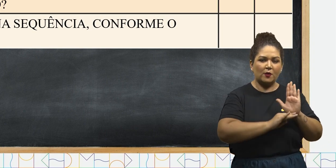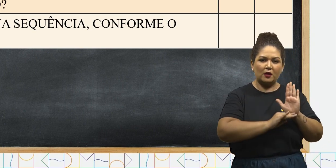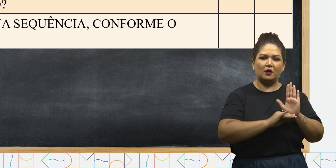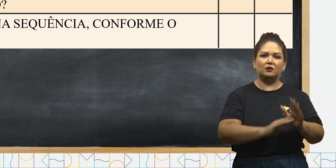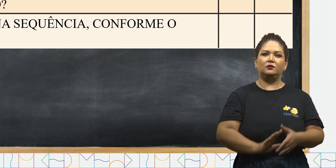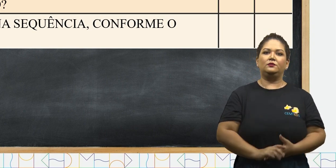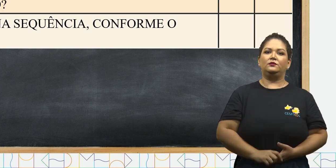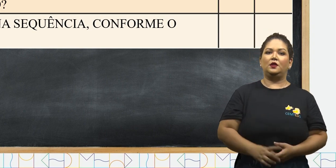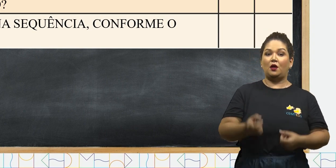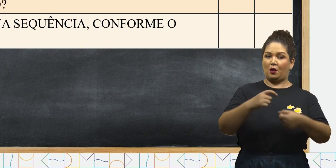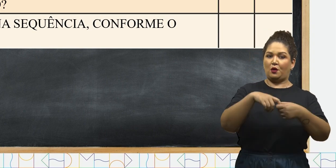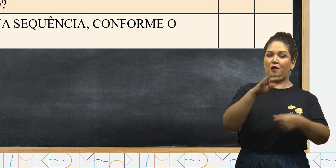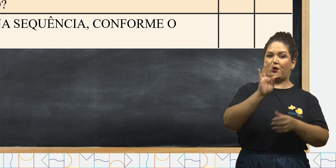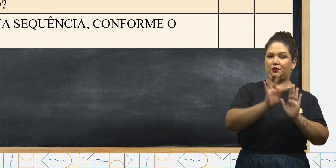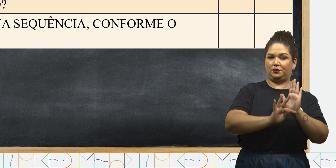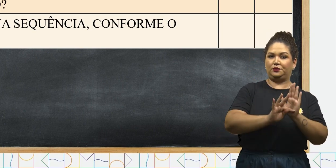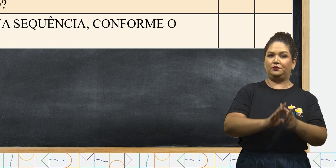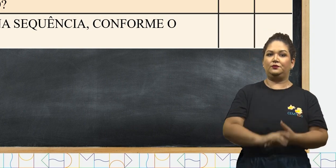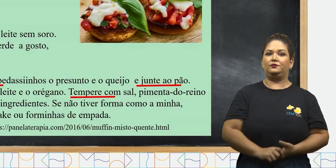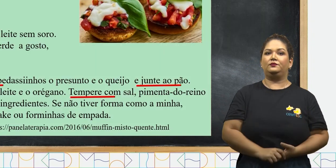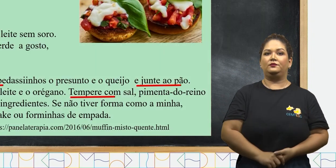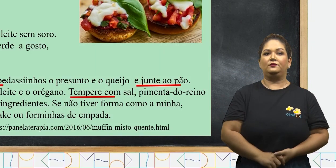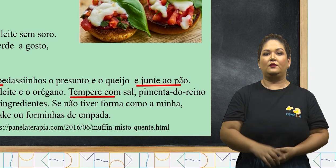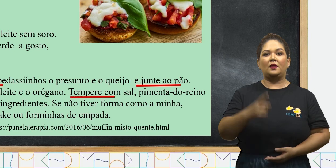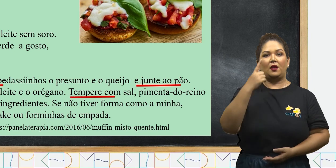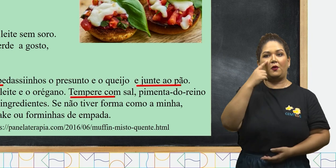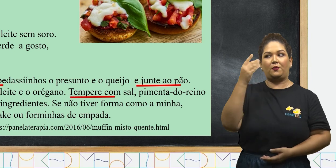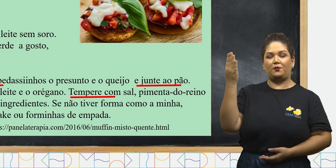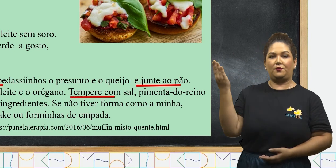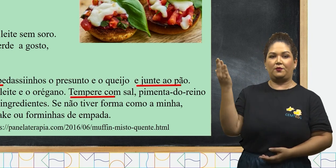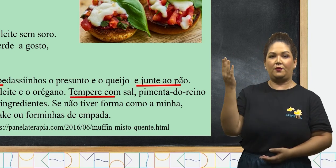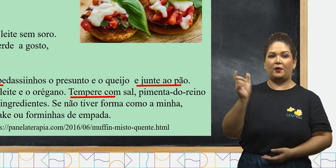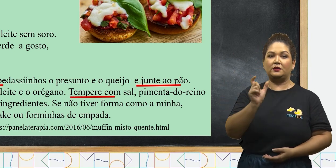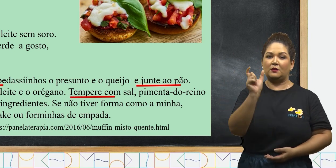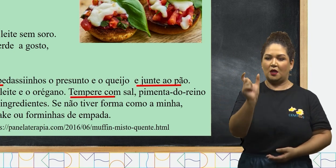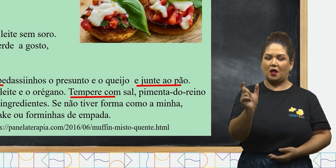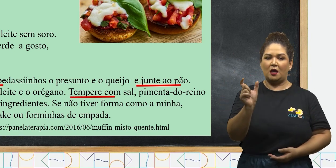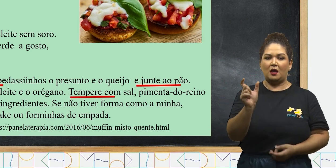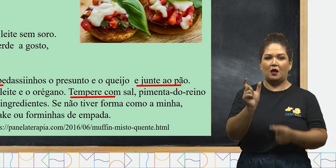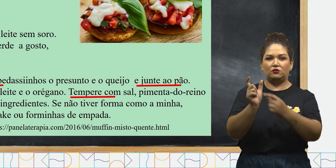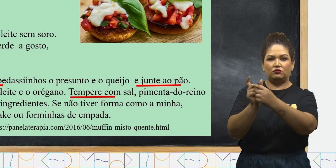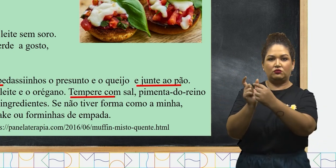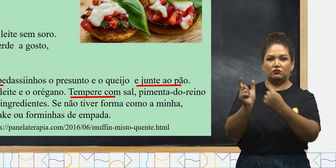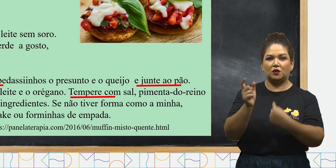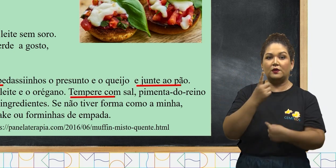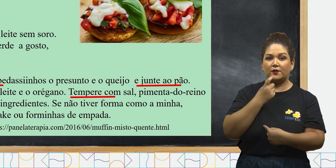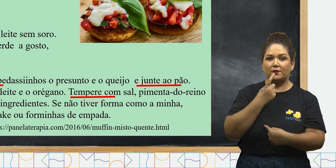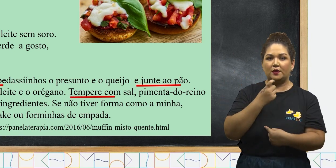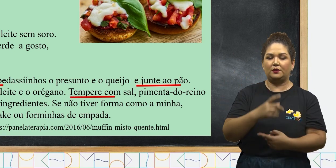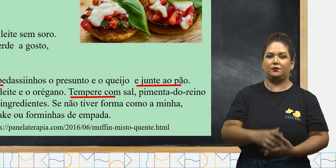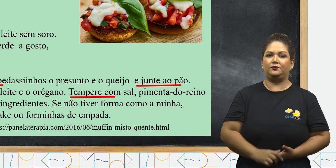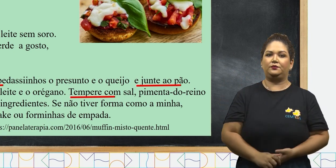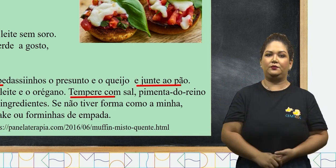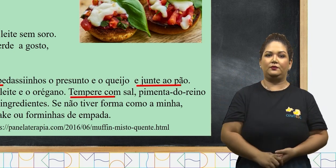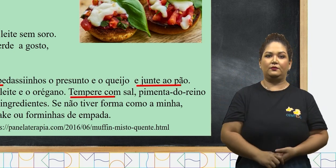desta forma? Voltemos ao texto. Veja, os verbos que compõem a parte do modo